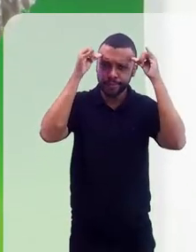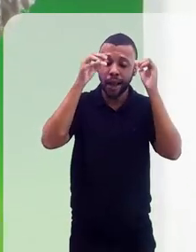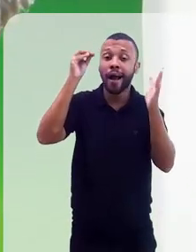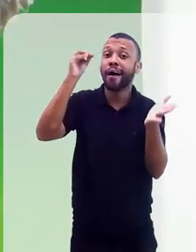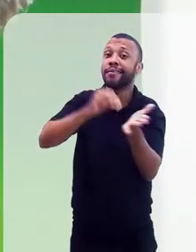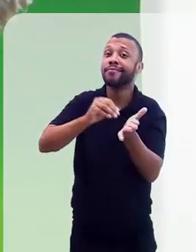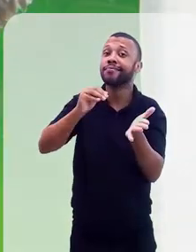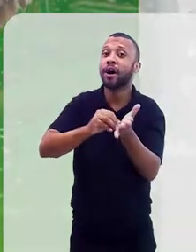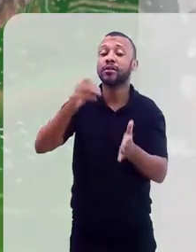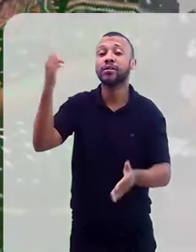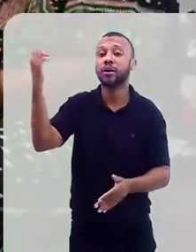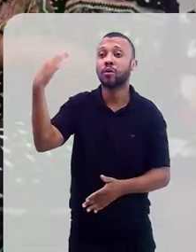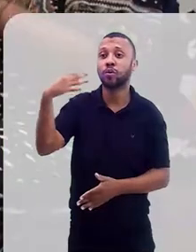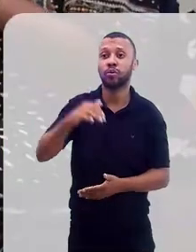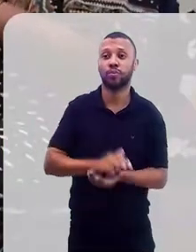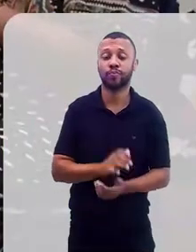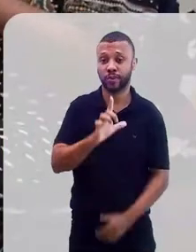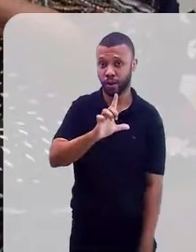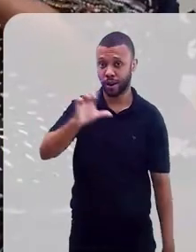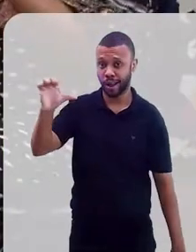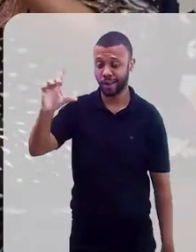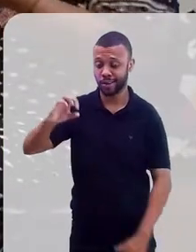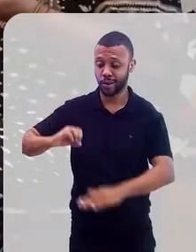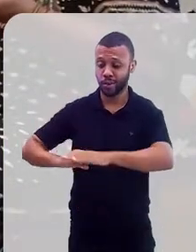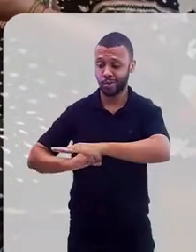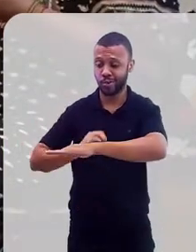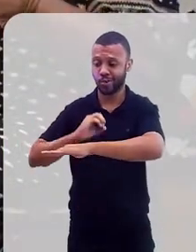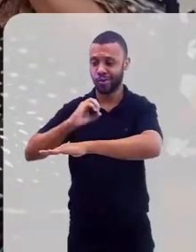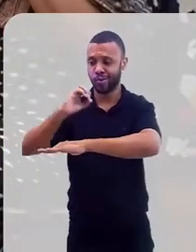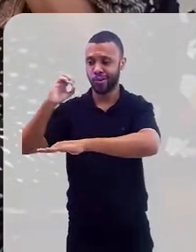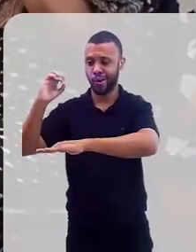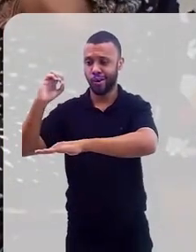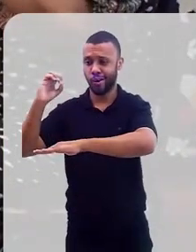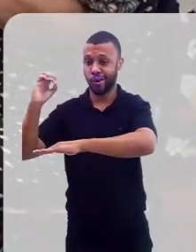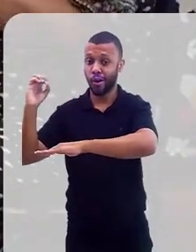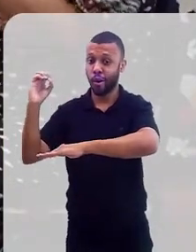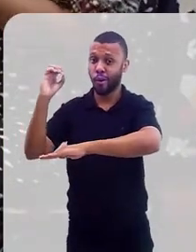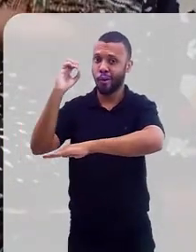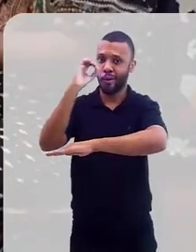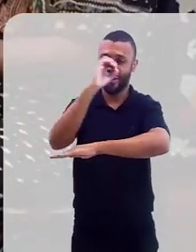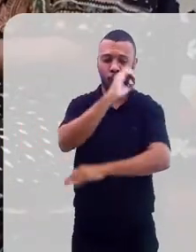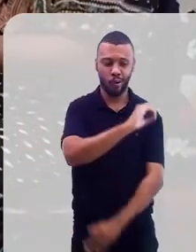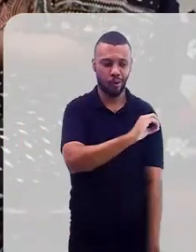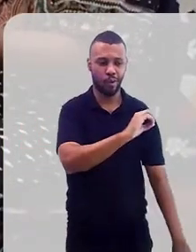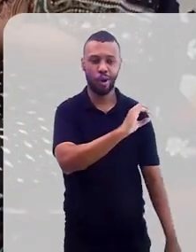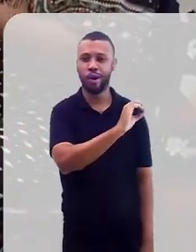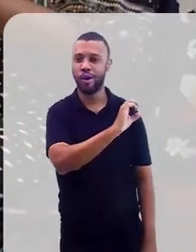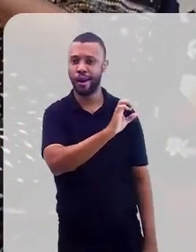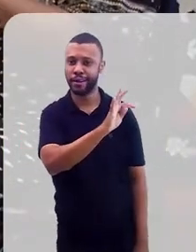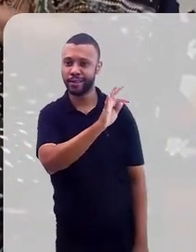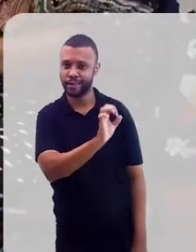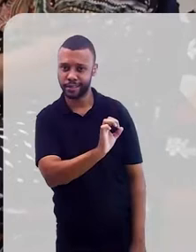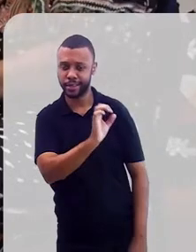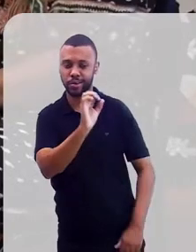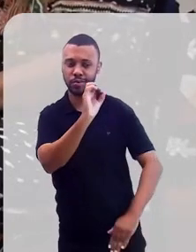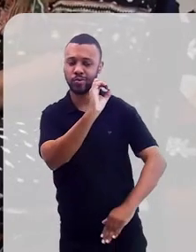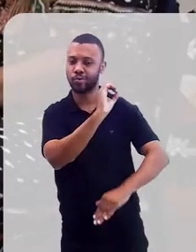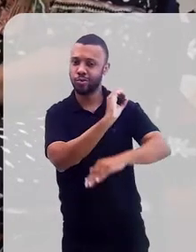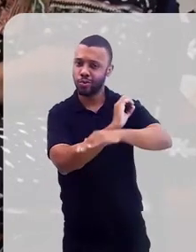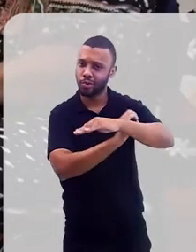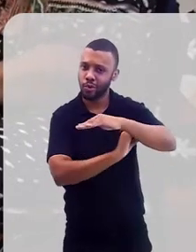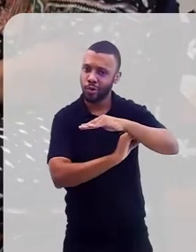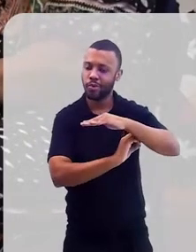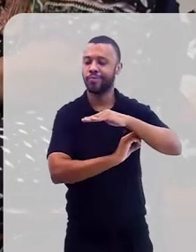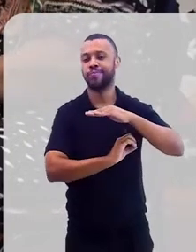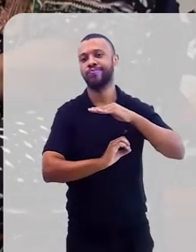que é a falta da luz. O leste é onde nasce o sol e o oeste é onde morre o sol, né? Então,